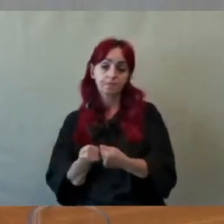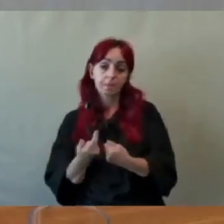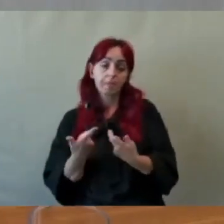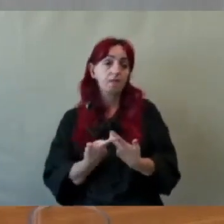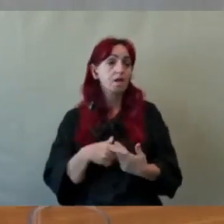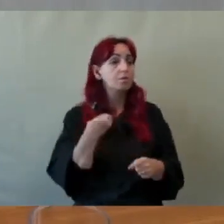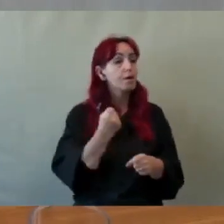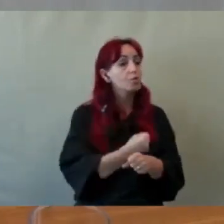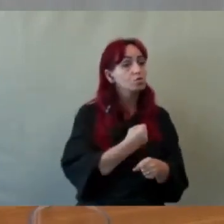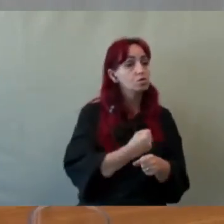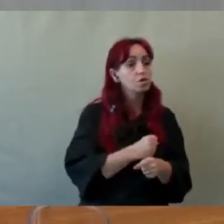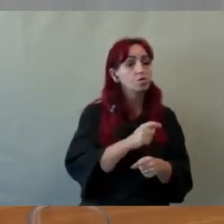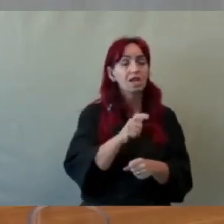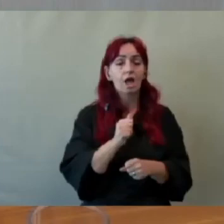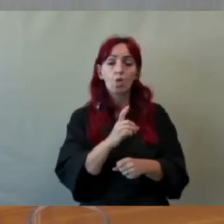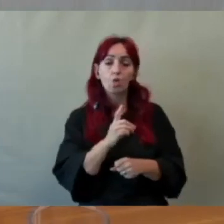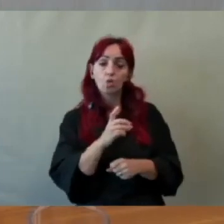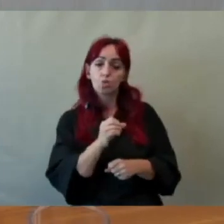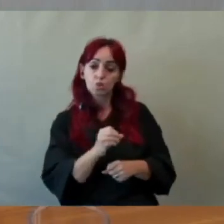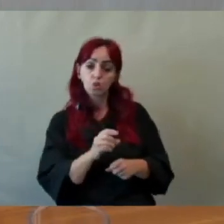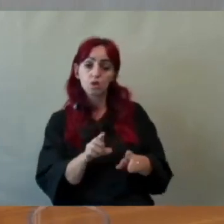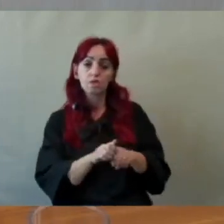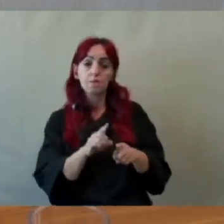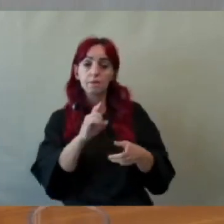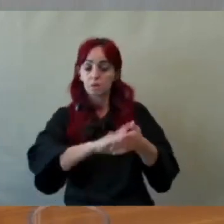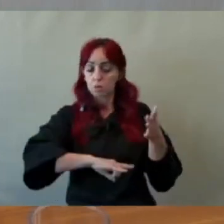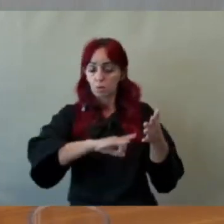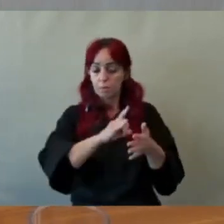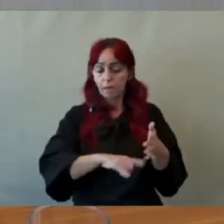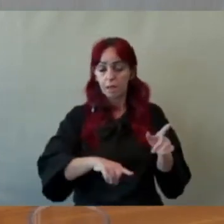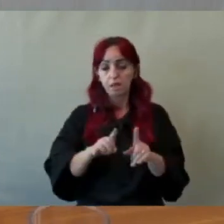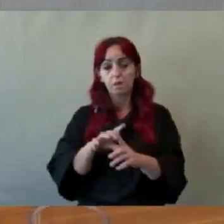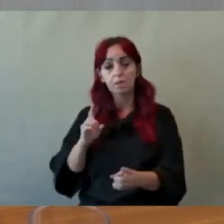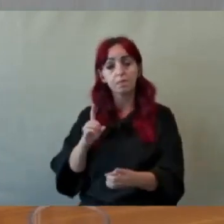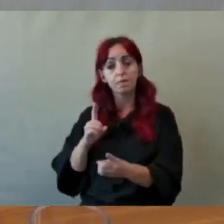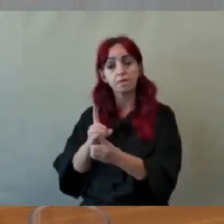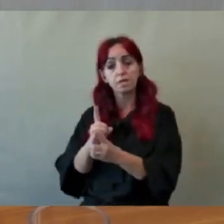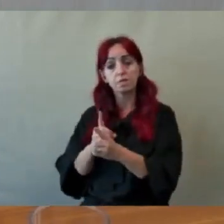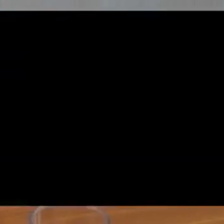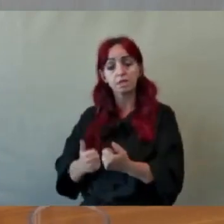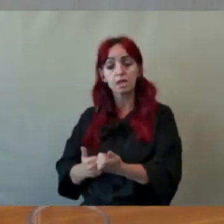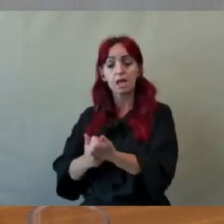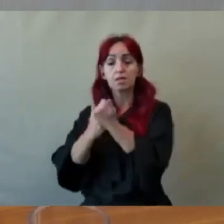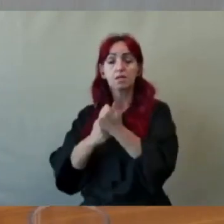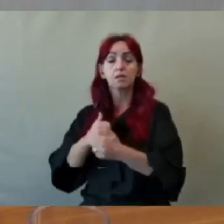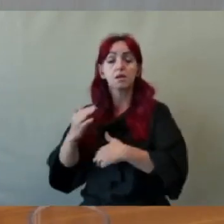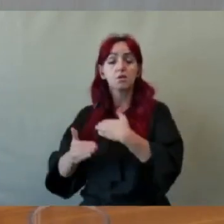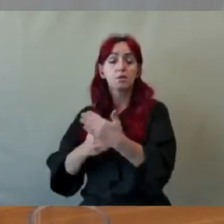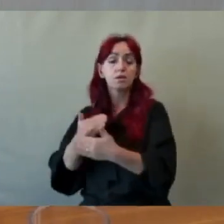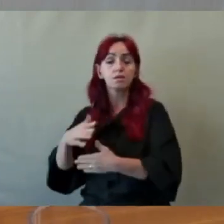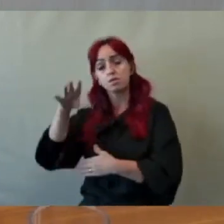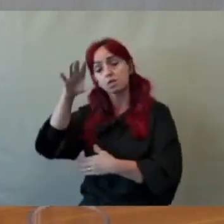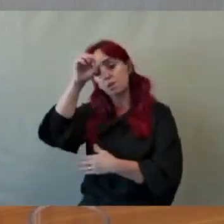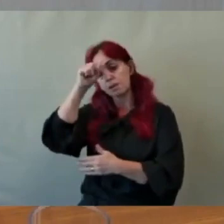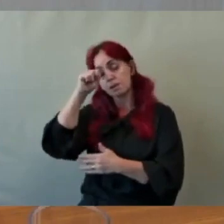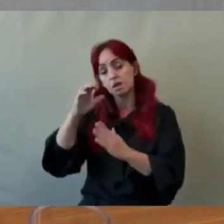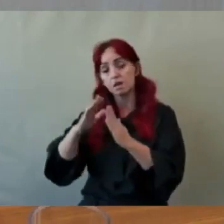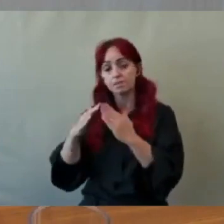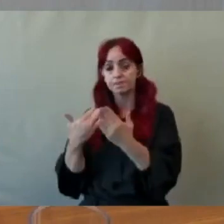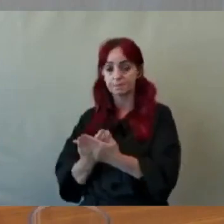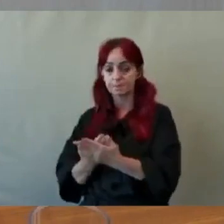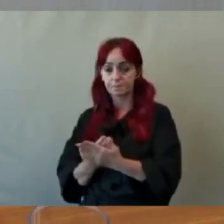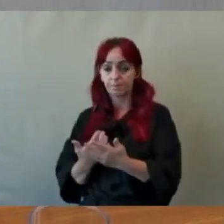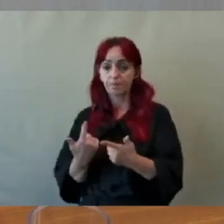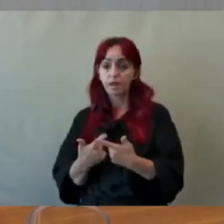de laudos, como também para esse atendimento que auxilia no processo da aprendizagem na escola. Porque,